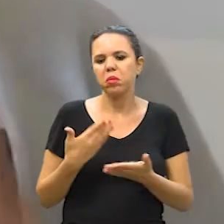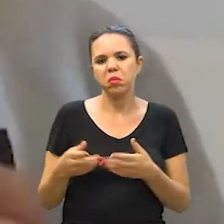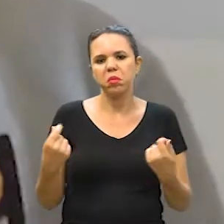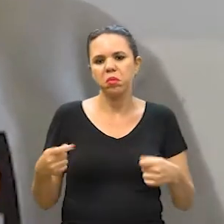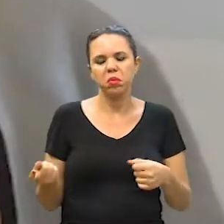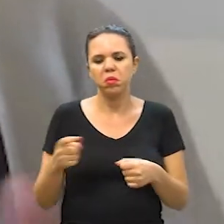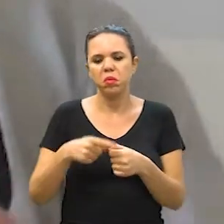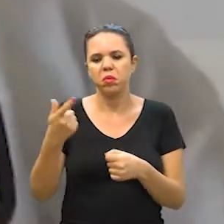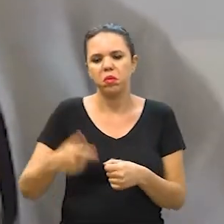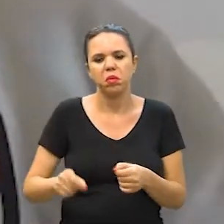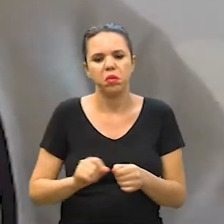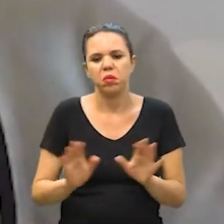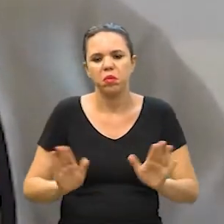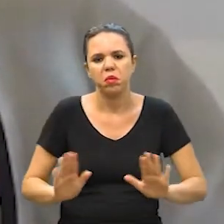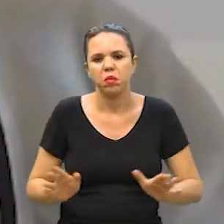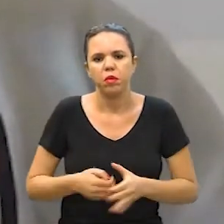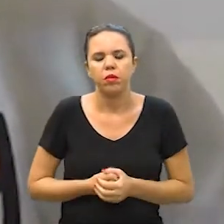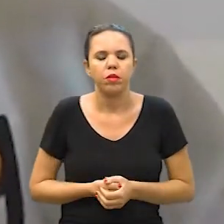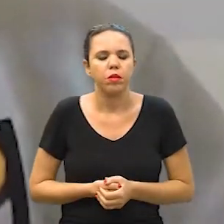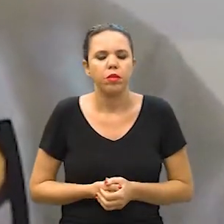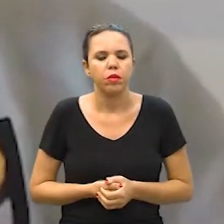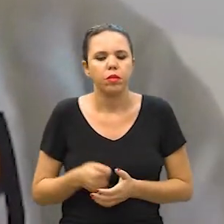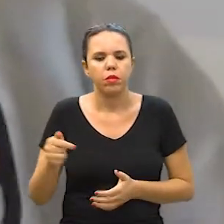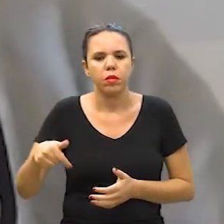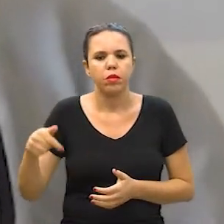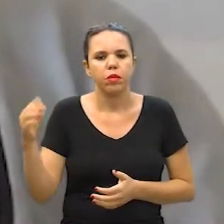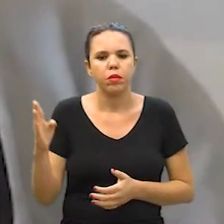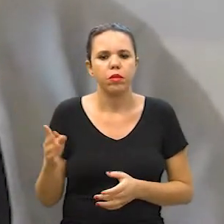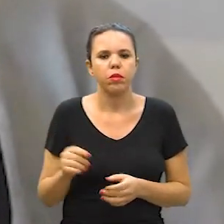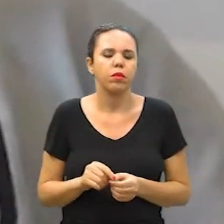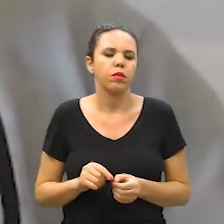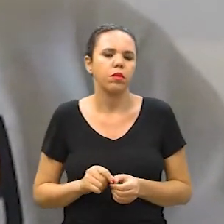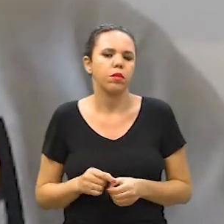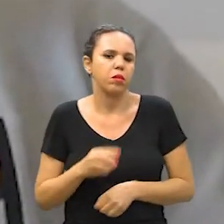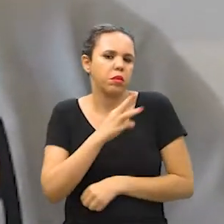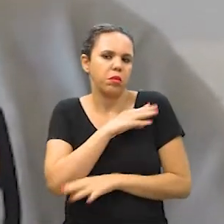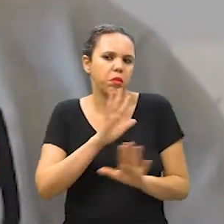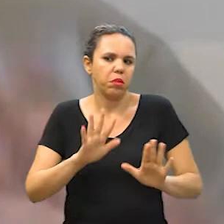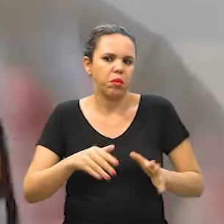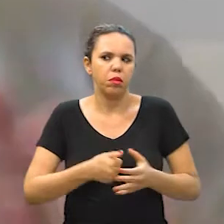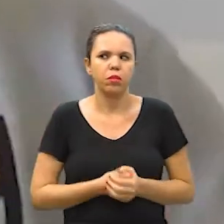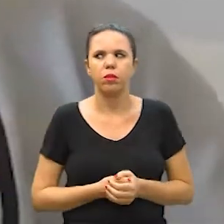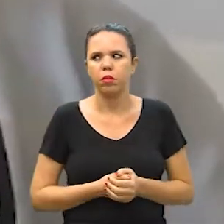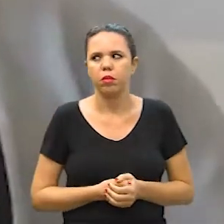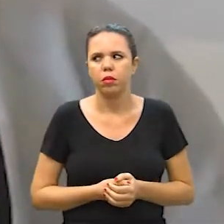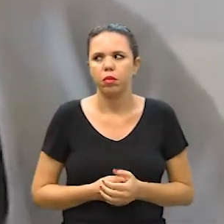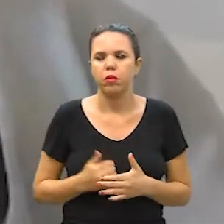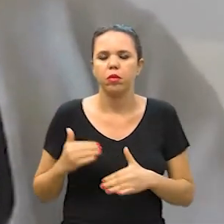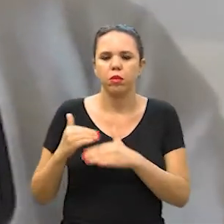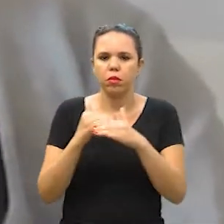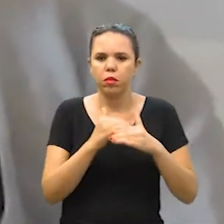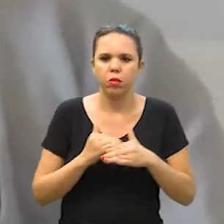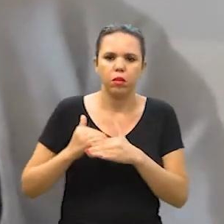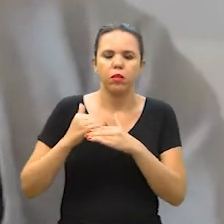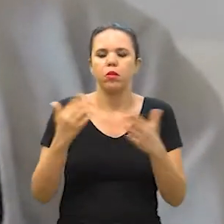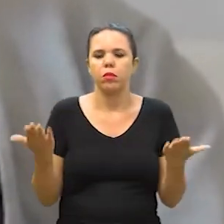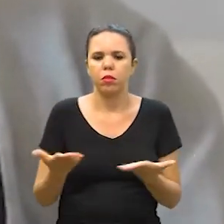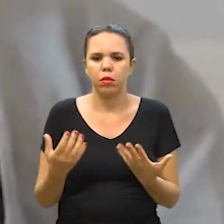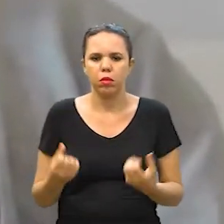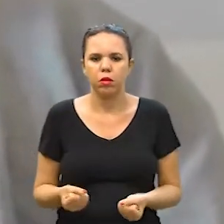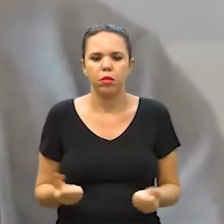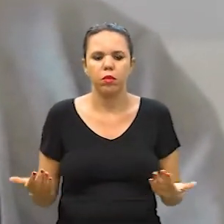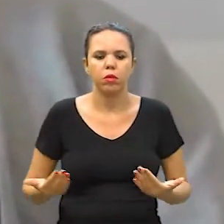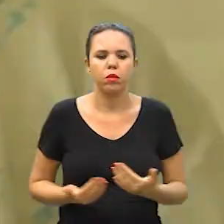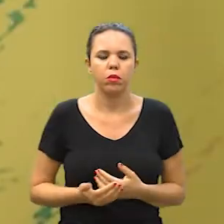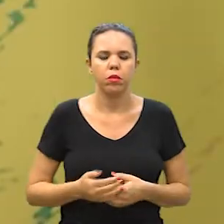precise refazer nenhuma matéria aqui no ensino médio brasileiro. E esse é o padrão mais adotado hoje